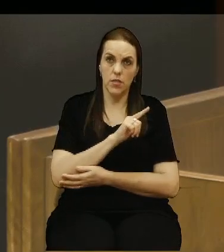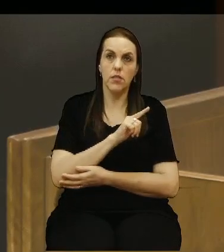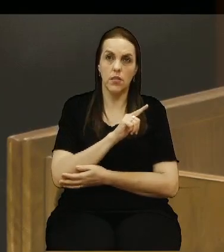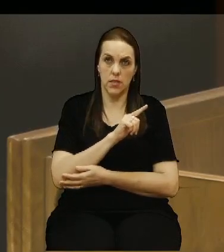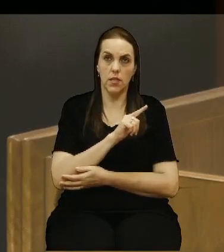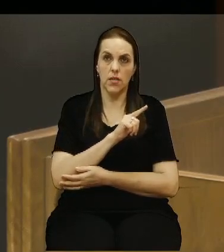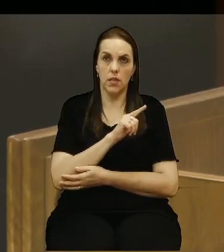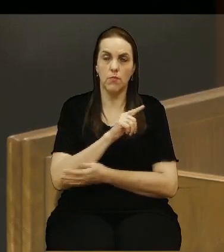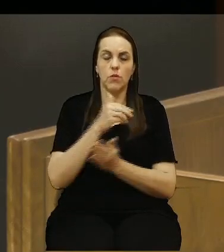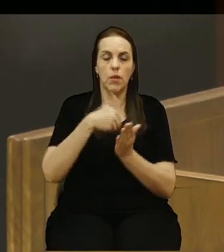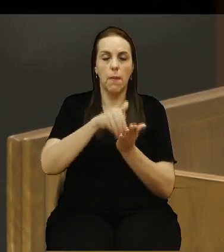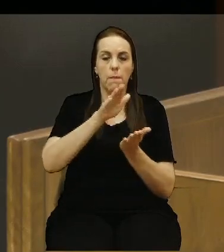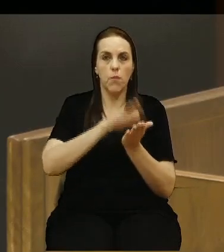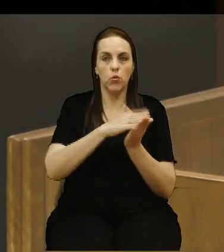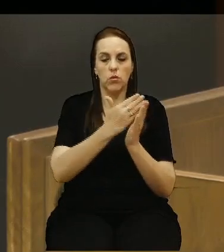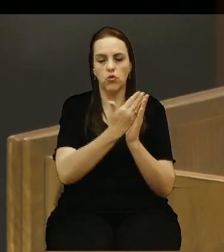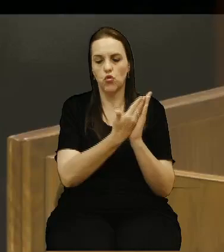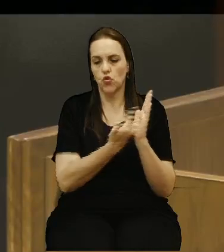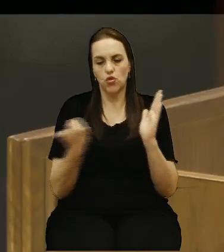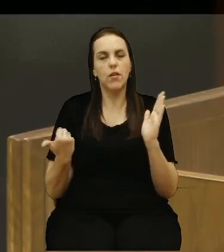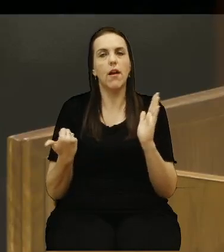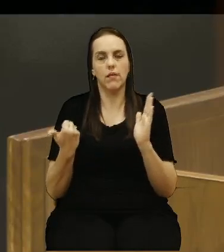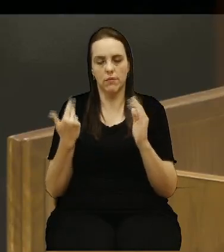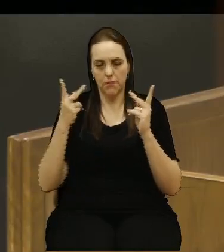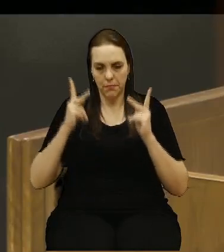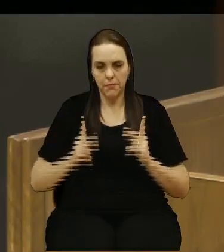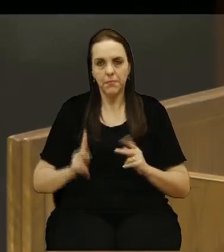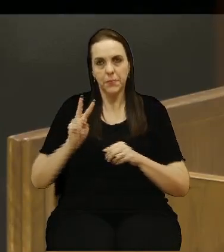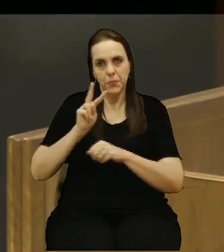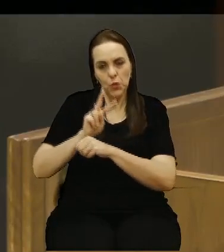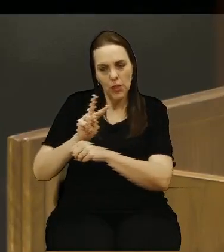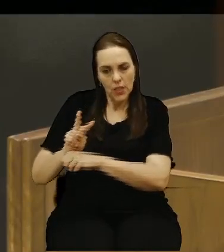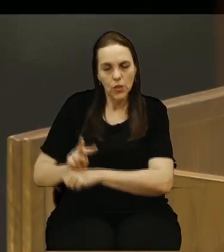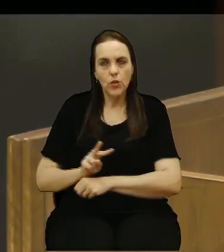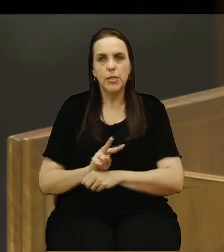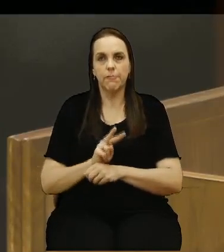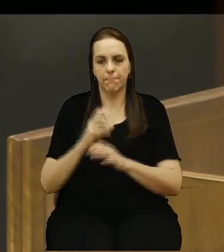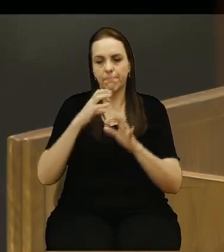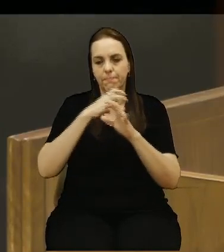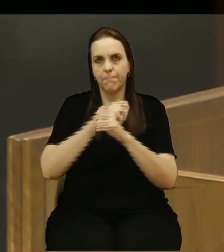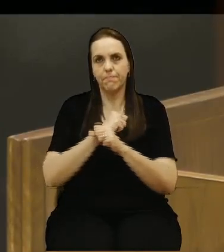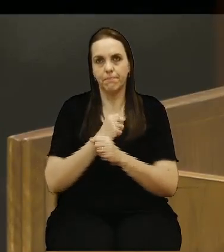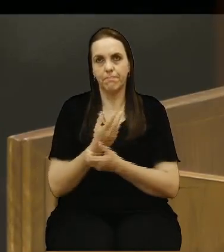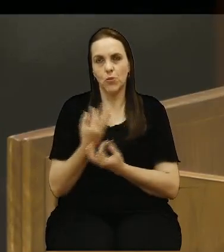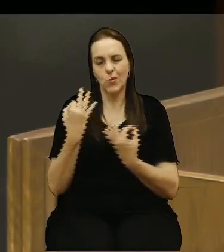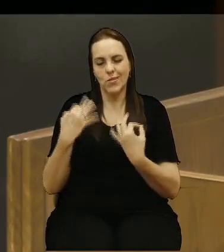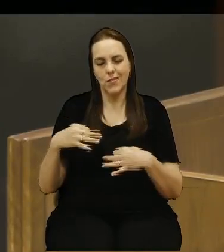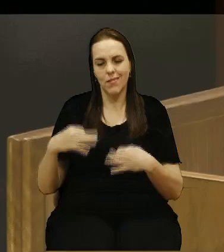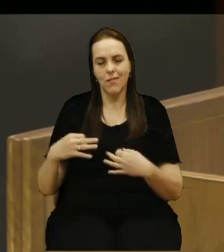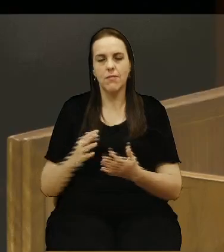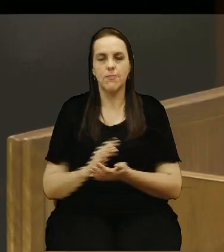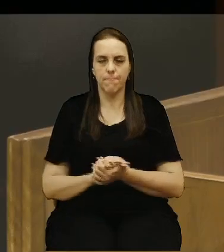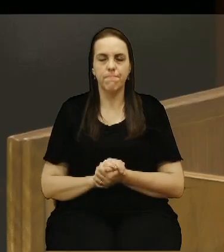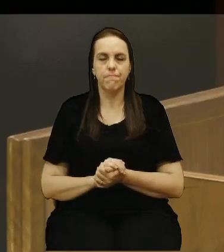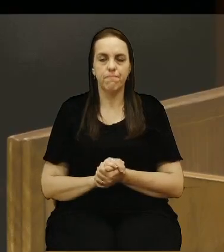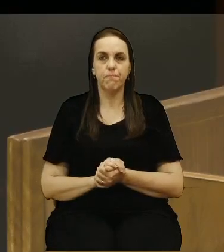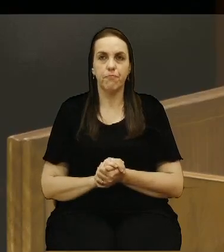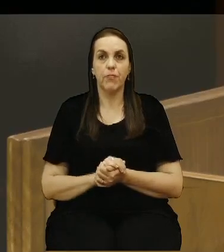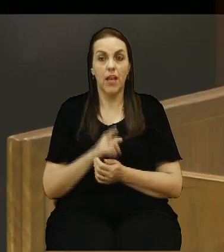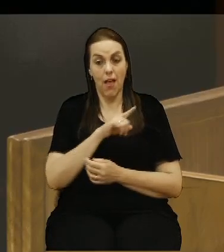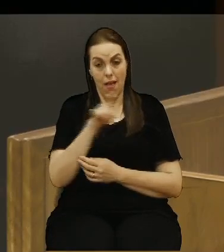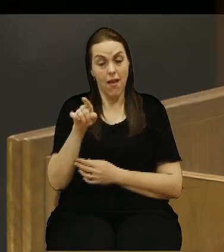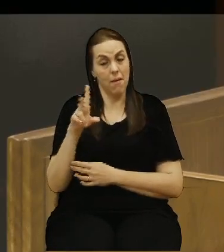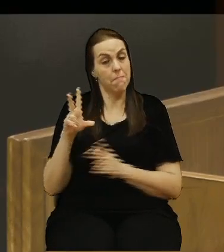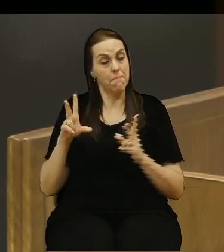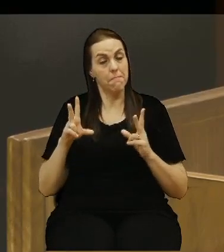abater essas multas das protetoras, com certeza, com toda a clareza, e elas merecem